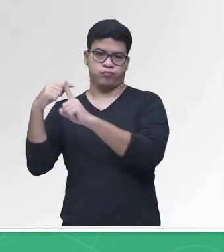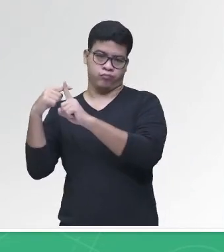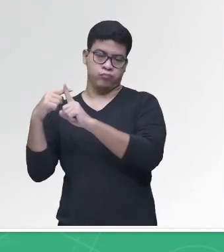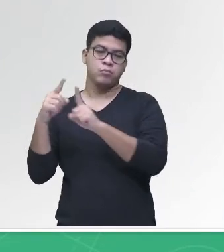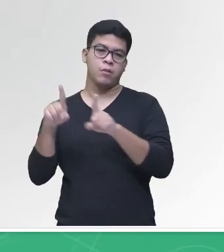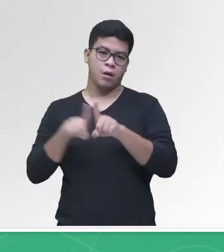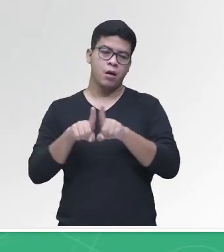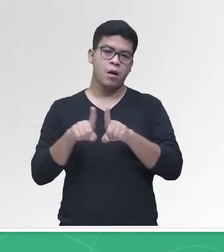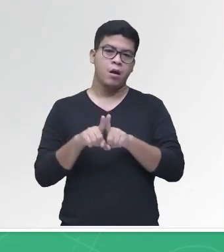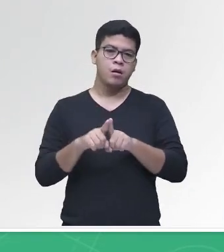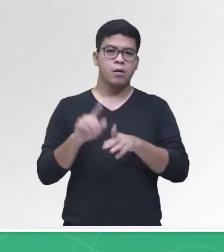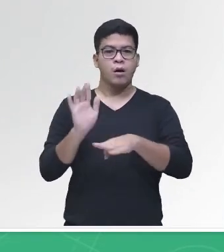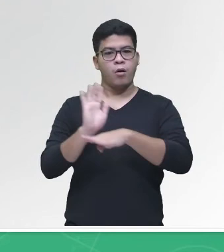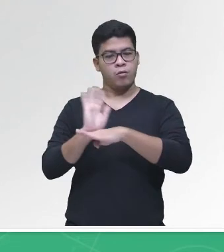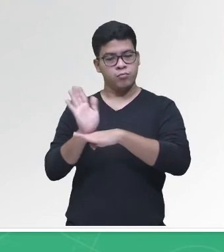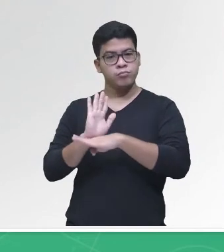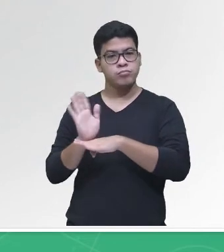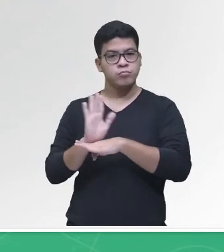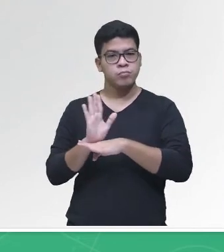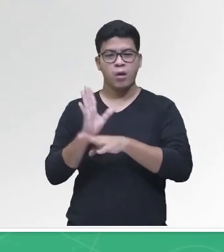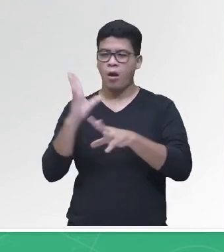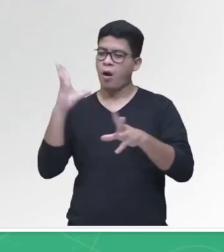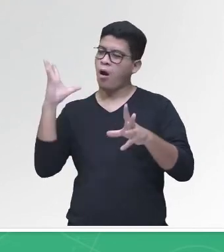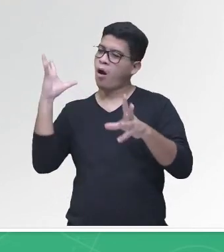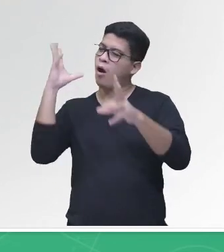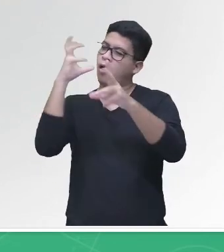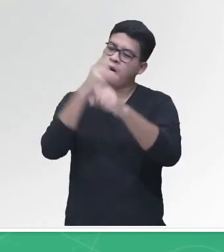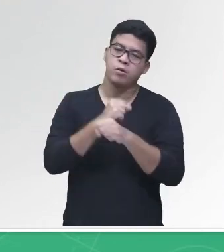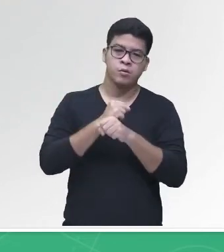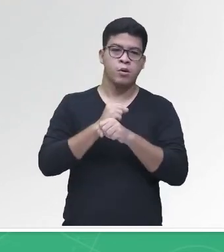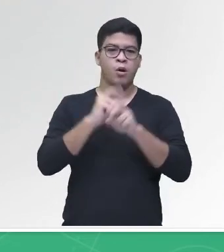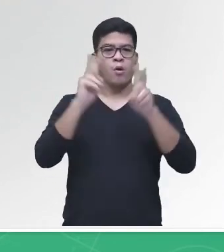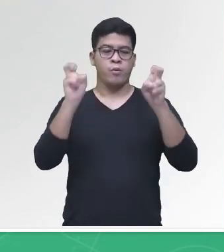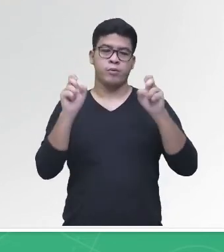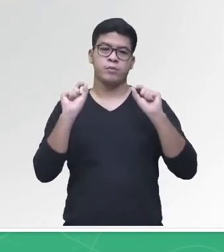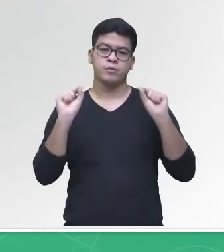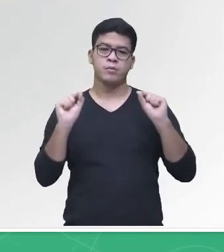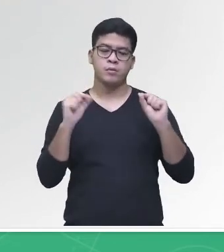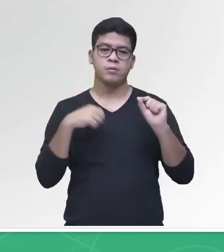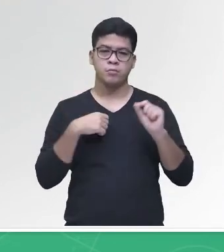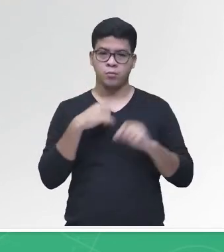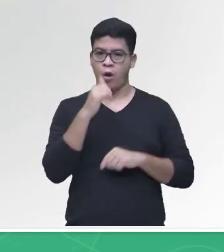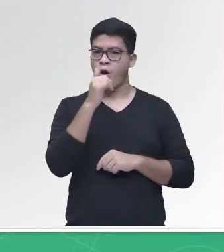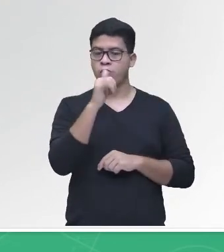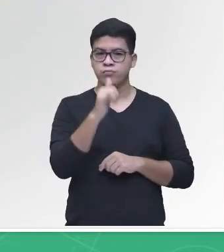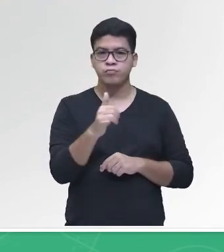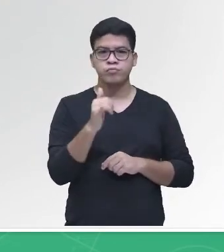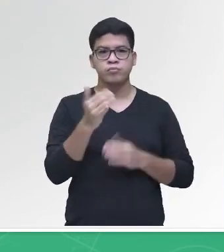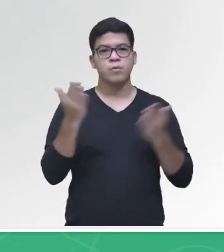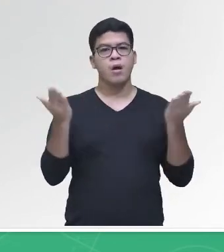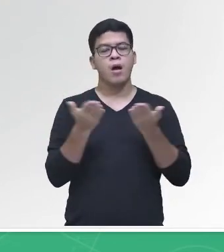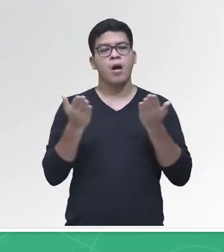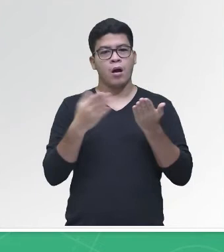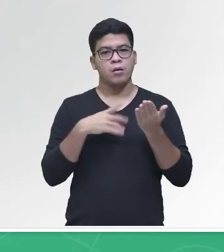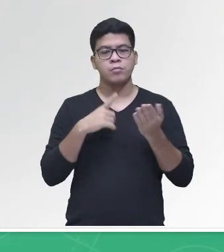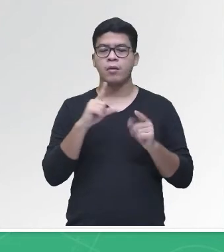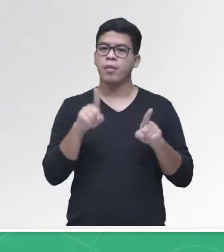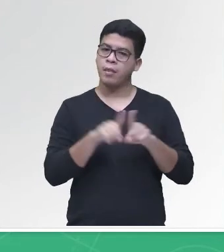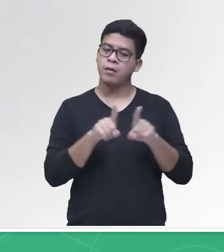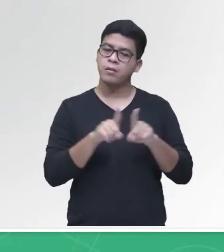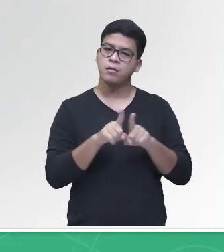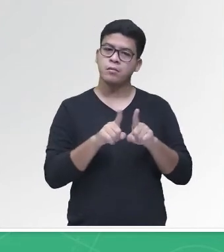um vídeo que resume tudo isso que nós vimos hoje, que é a eletrização, e temos o